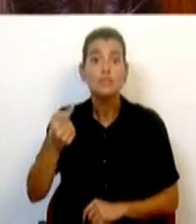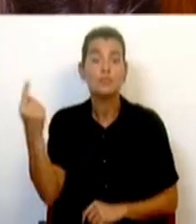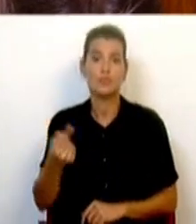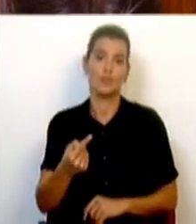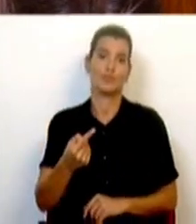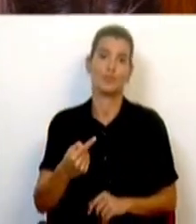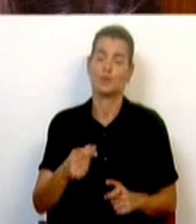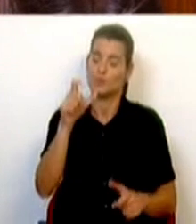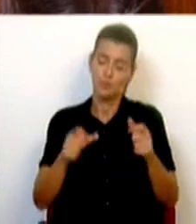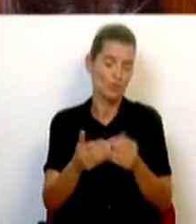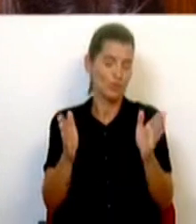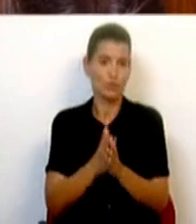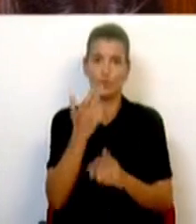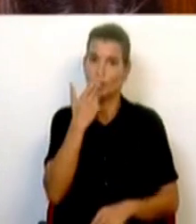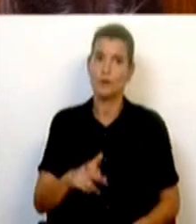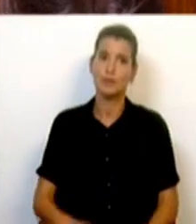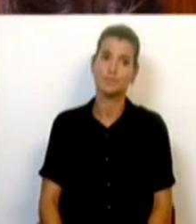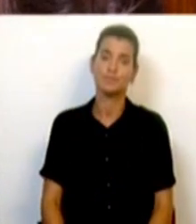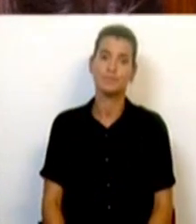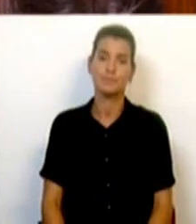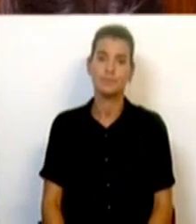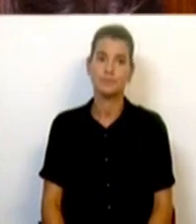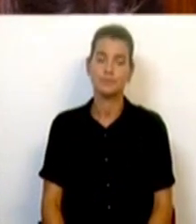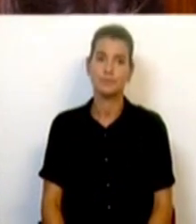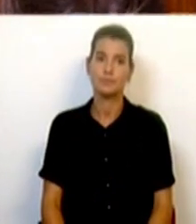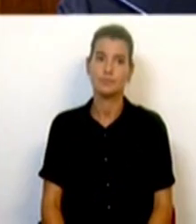18,05% para todos os pensionistas.